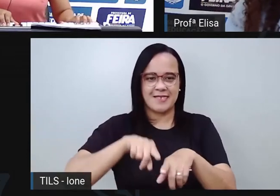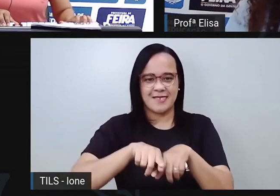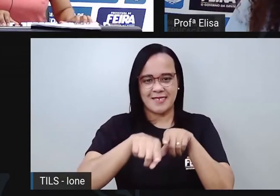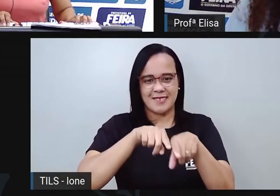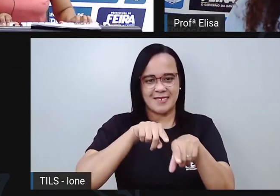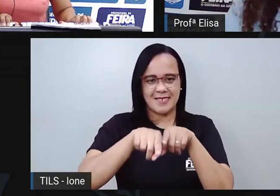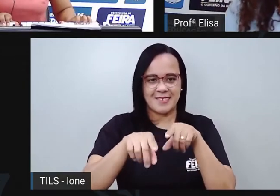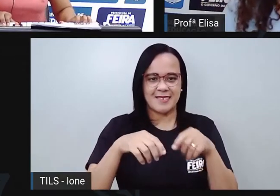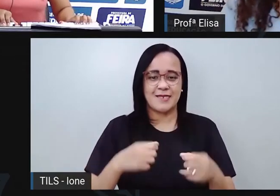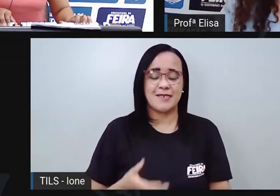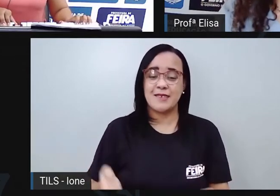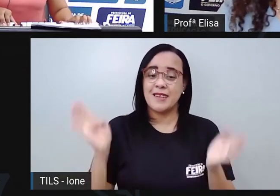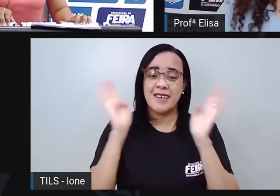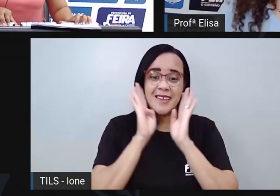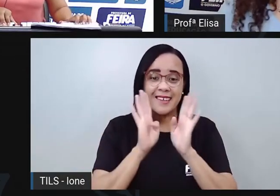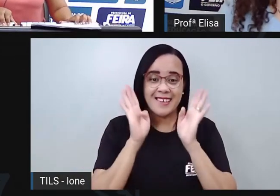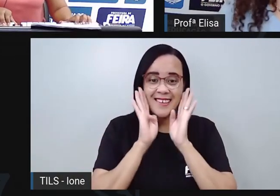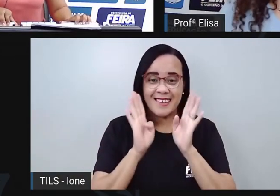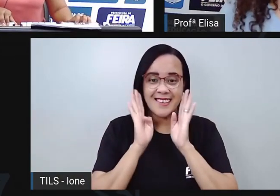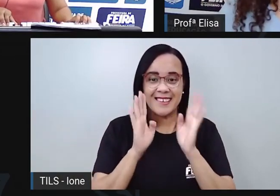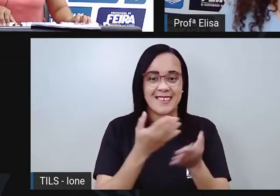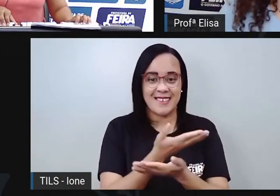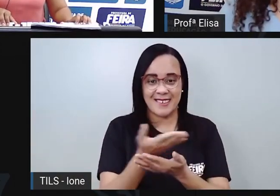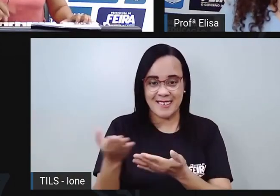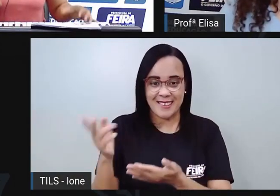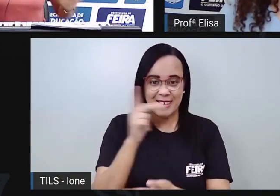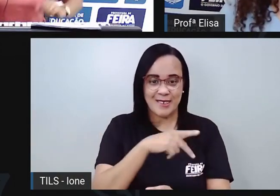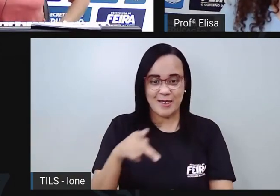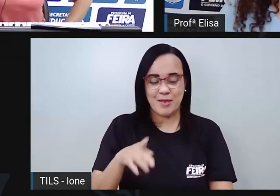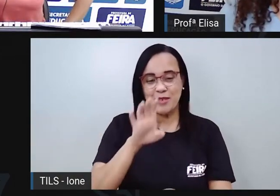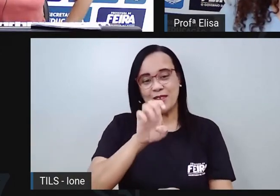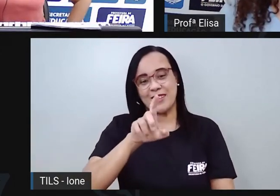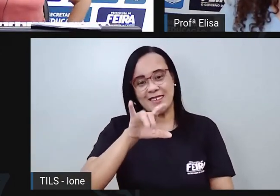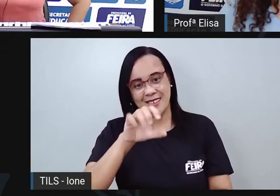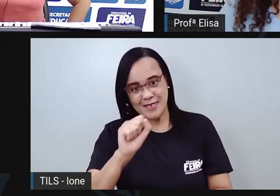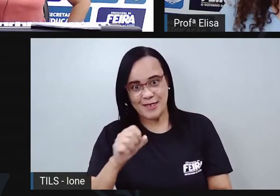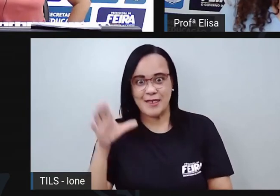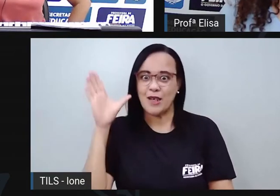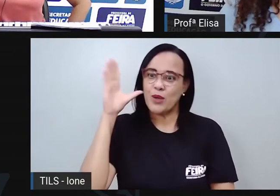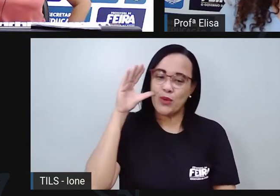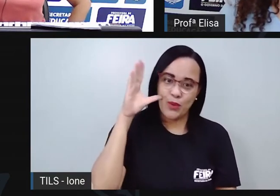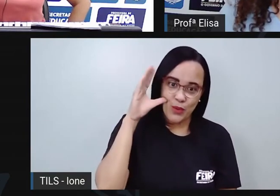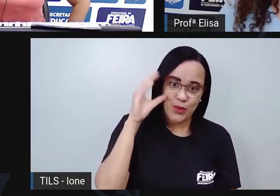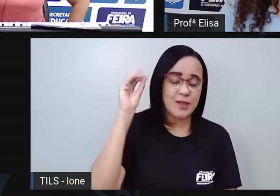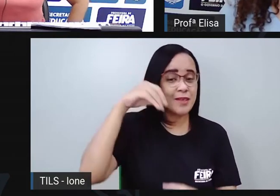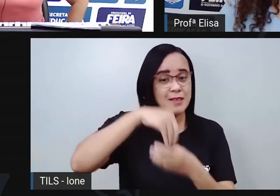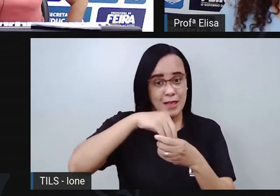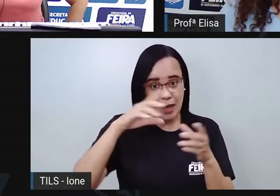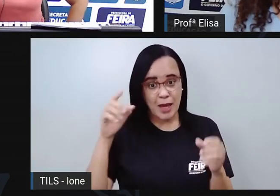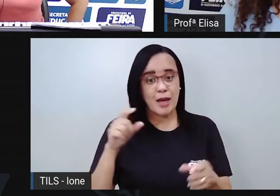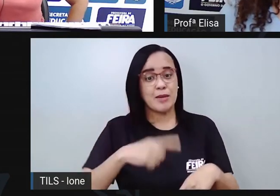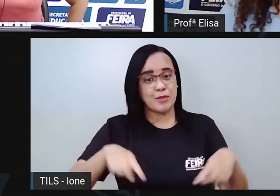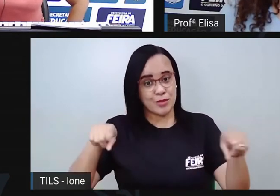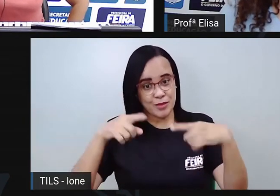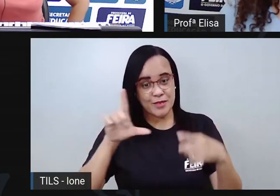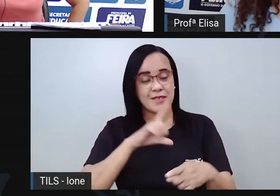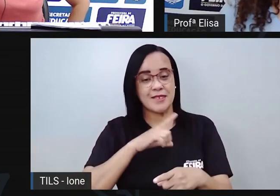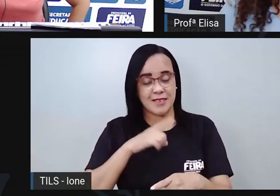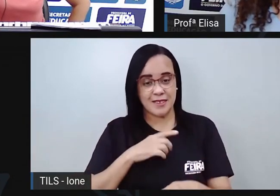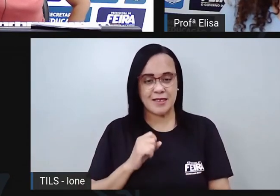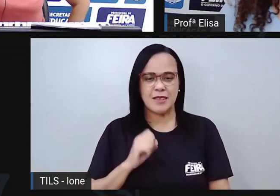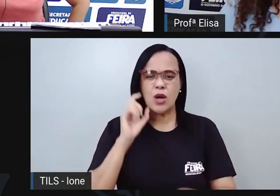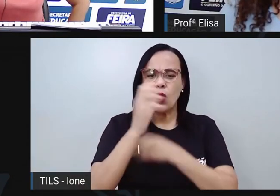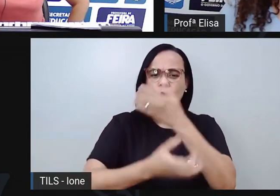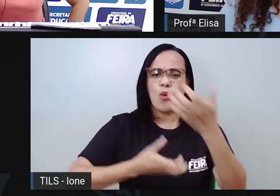legal né pra Elisa essas curiosidades presentes na música também o que é que o grilo canta Você já se